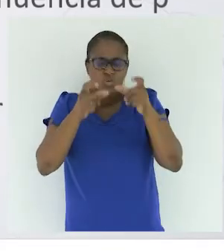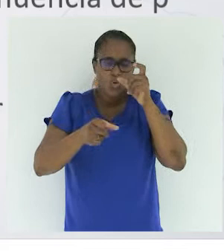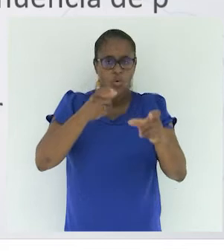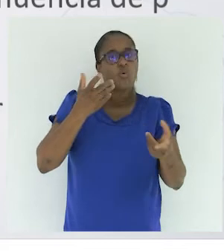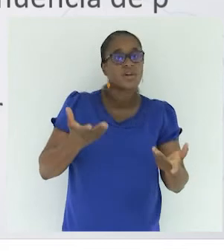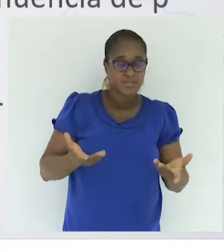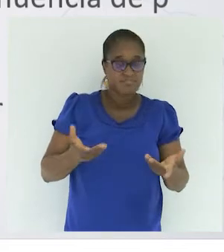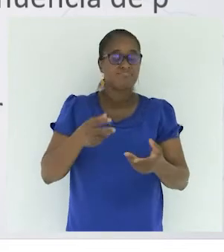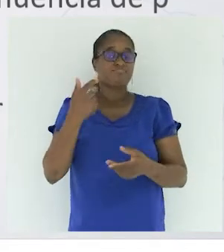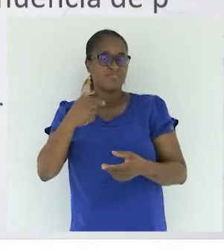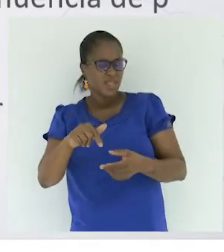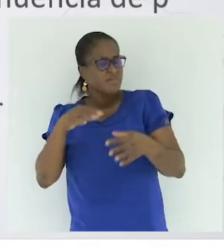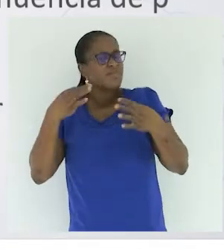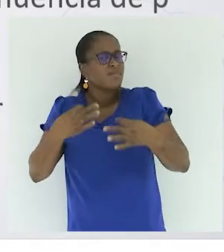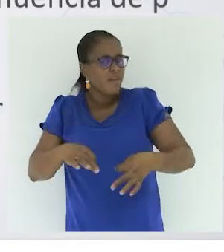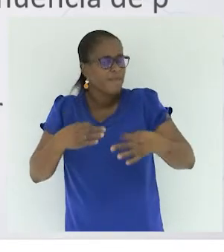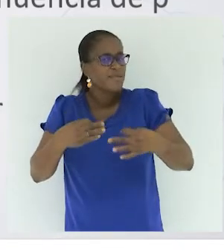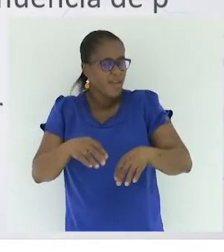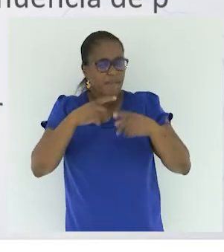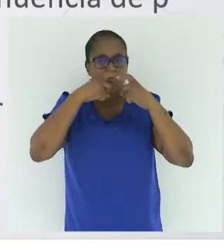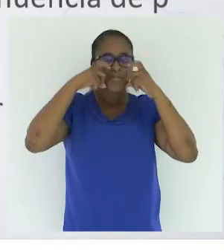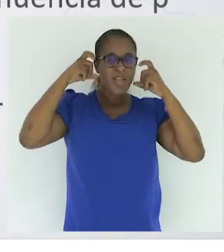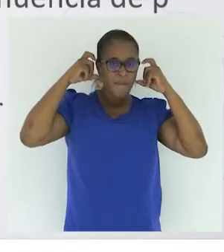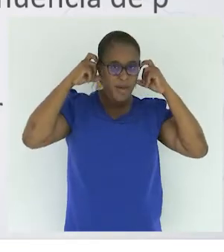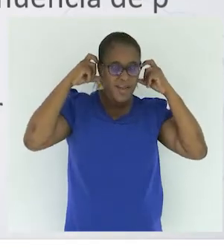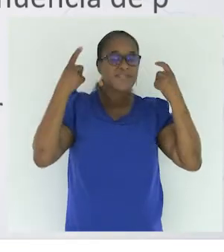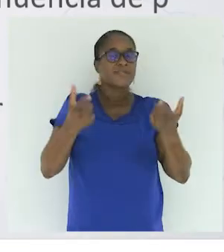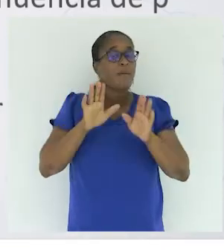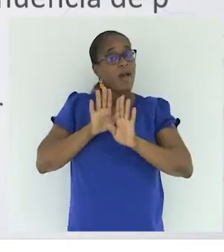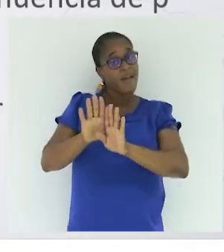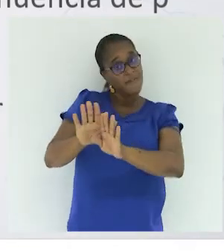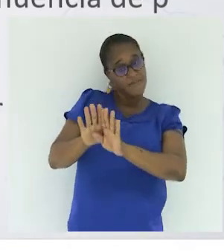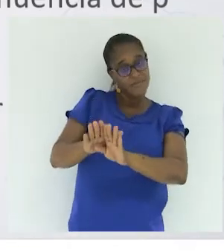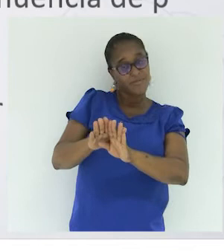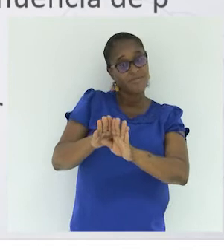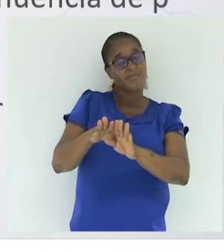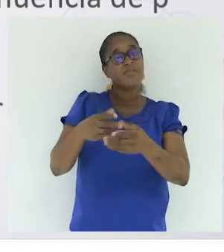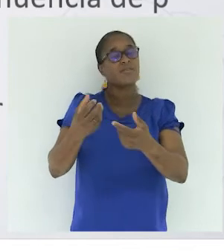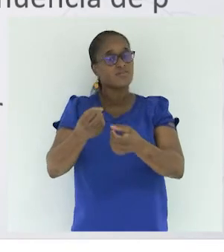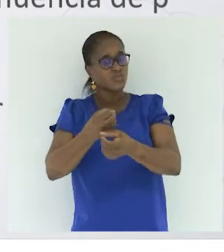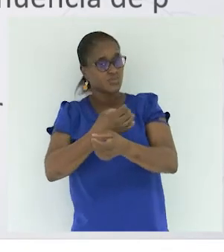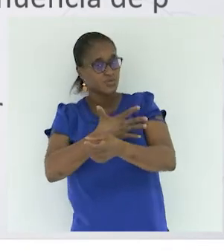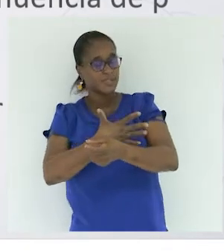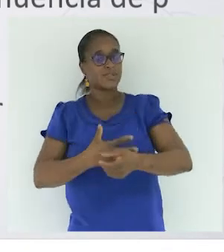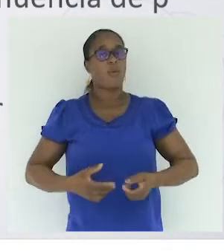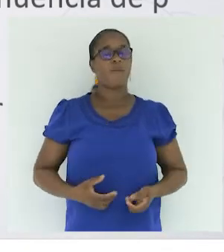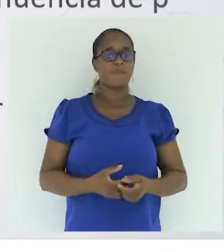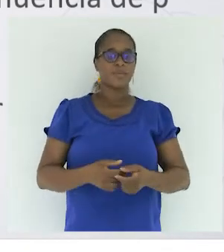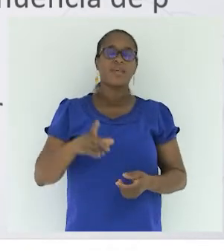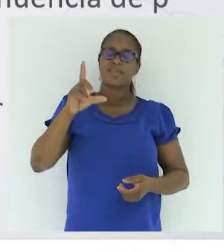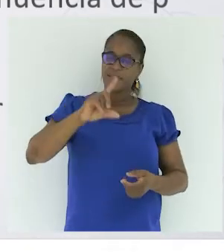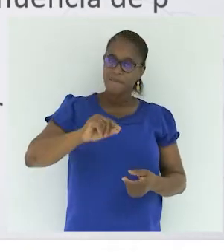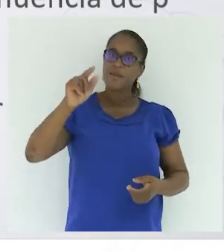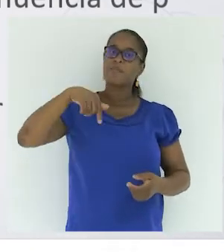pessoas. Então, devemos sempre utilizar a máscara para evitar a contaminação. E ainda